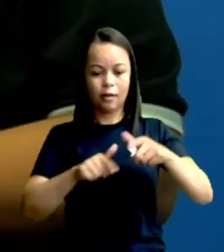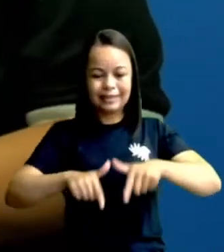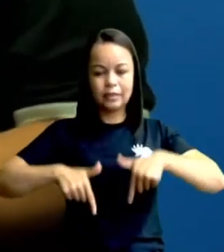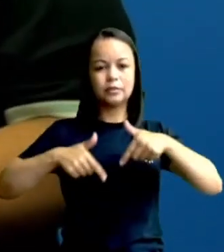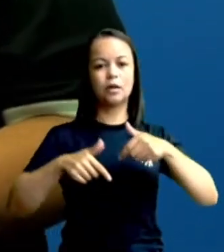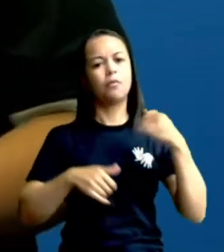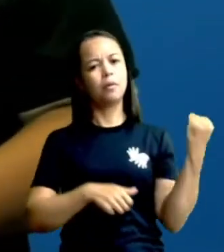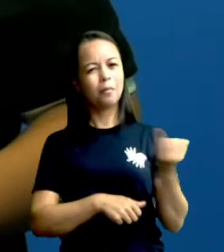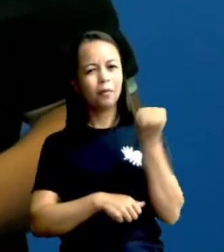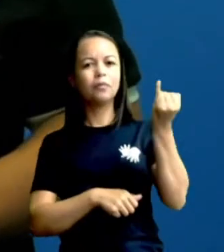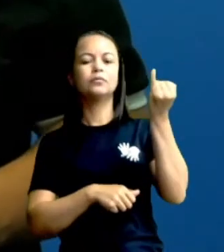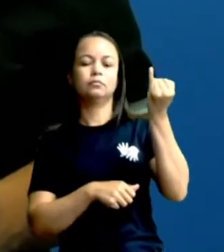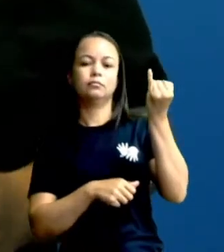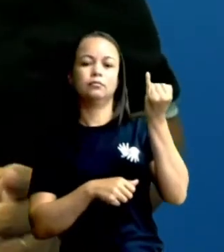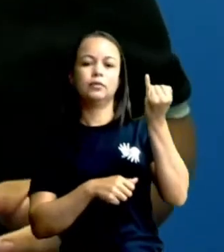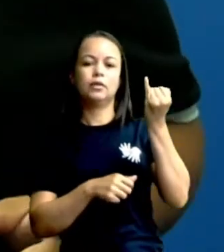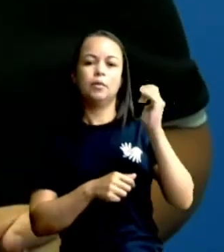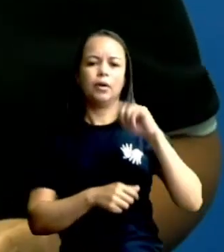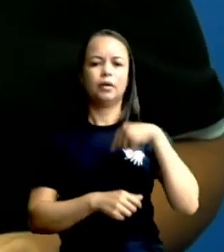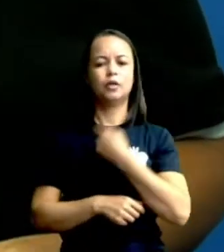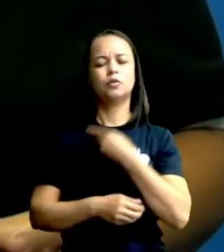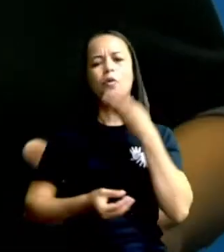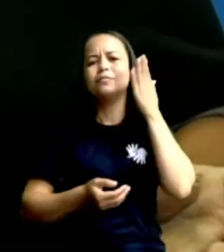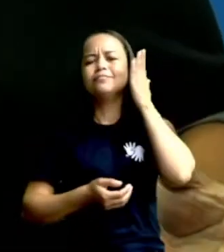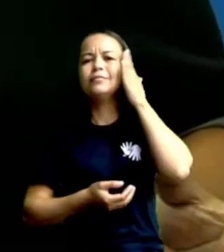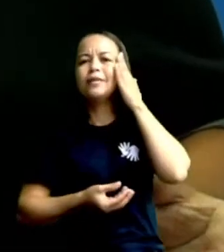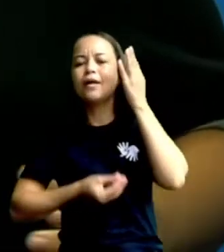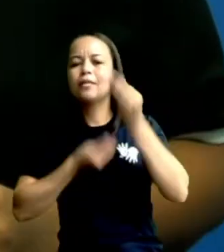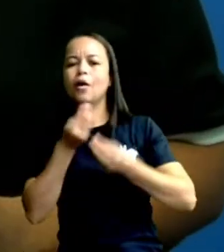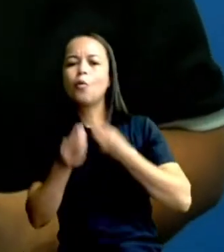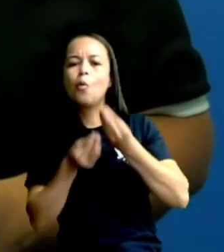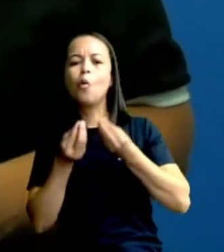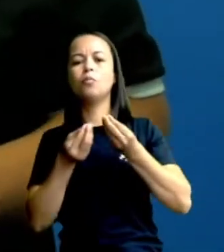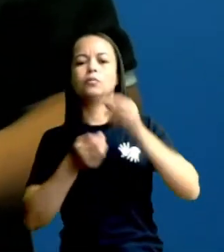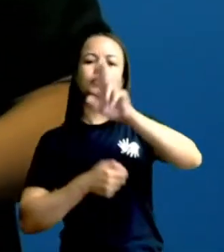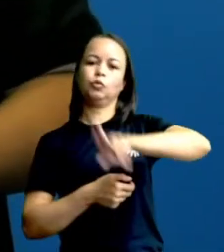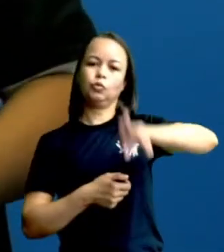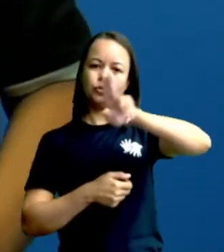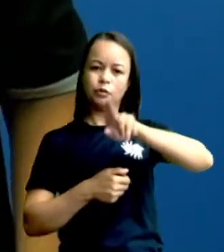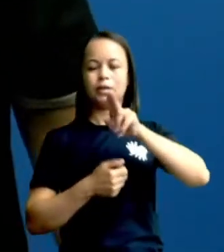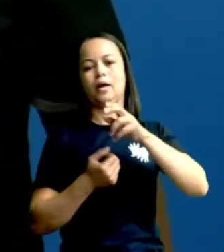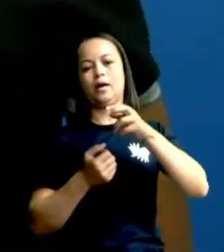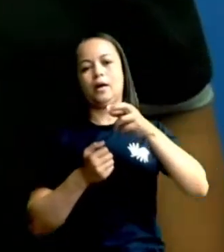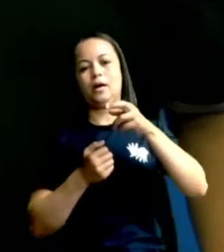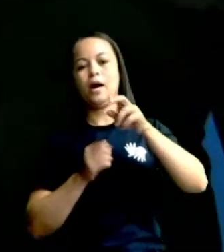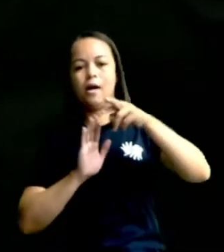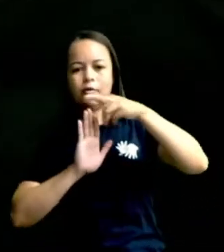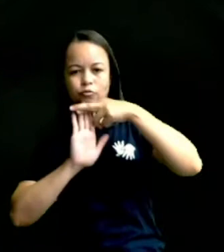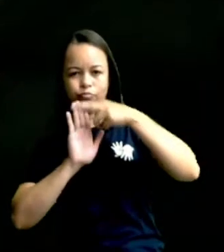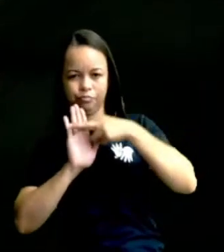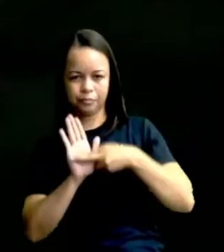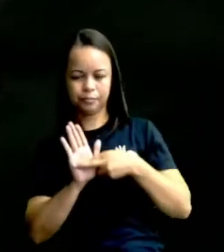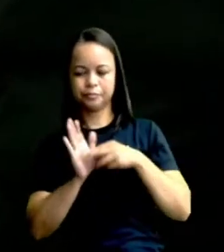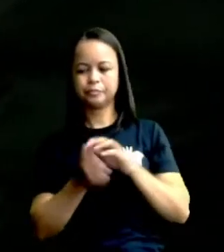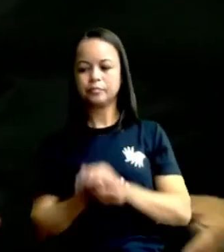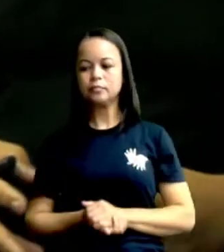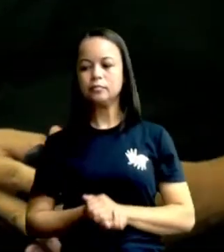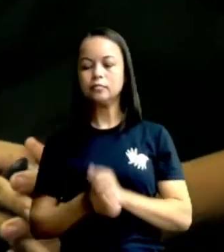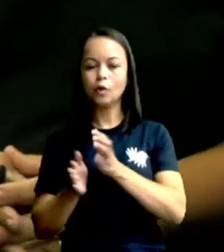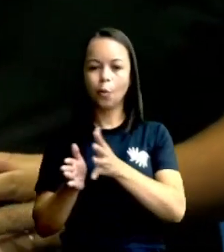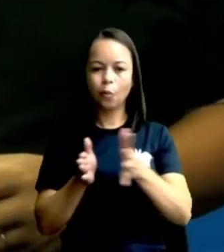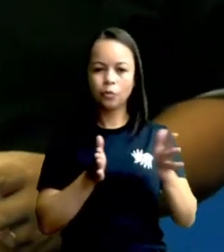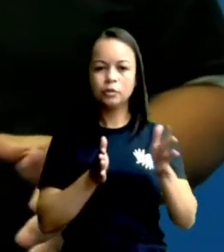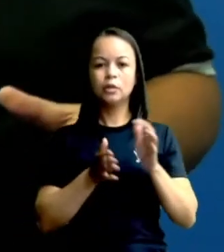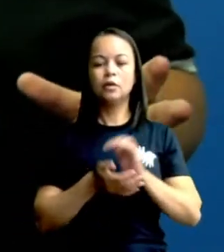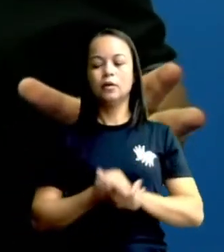muito importante para a gente entender, o uso das receitas, tá bom? Continuando,